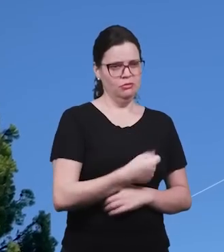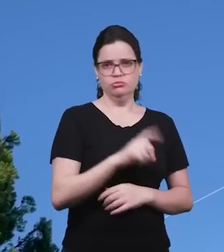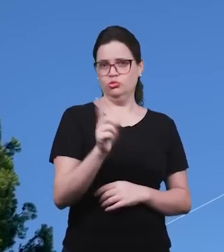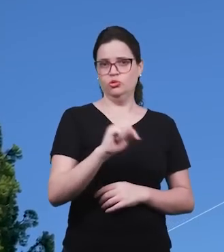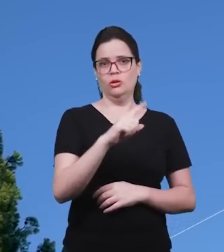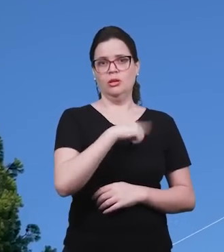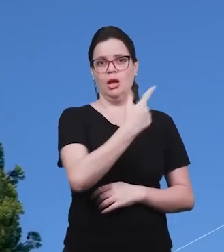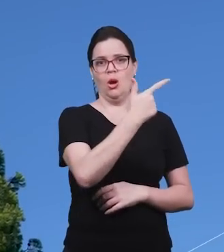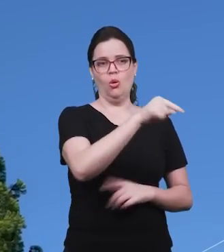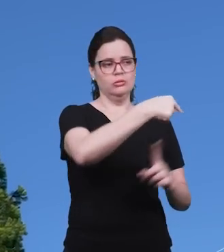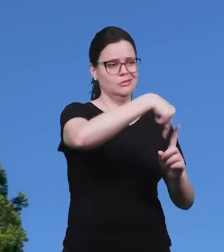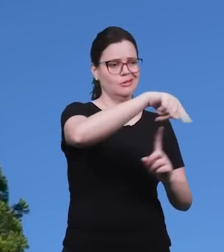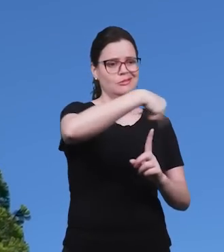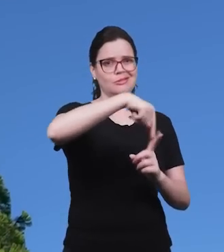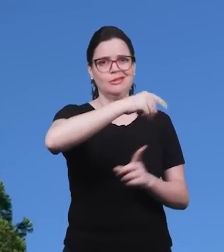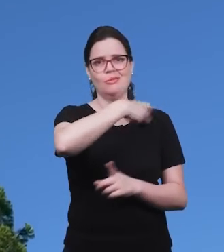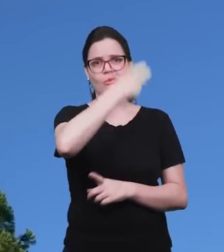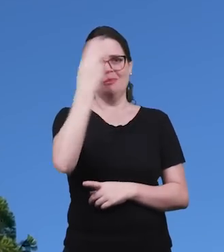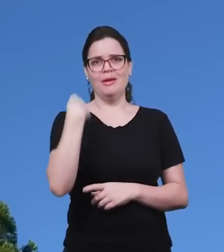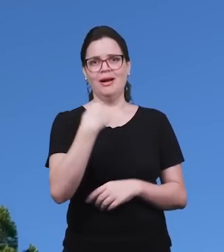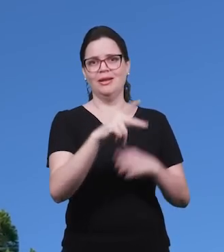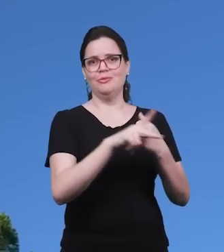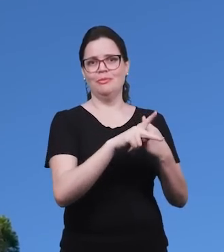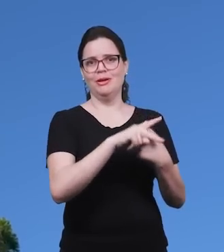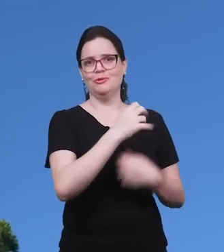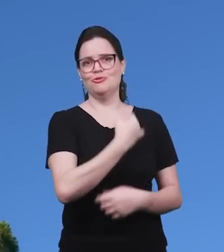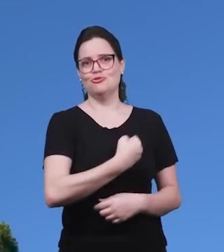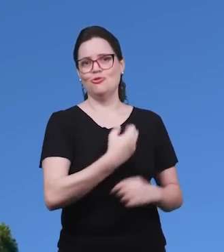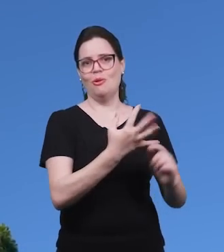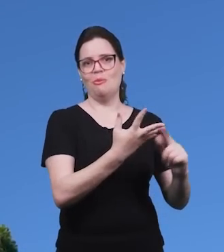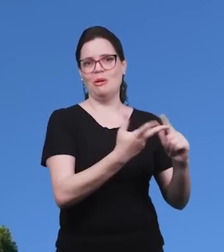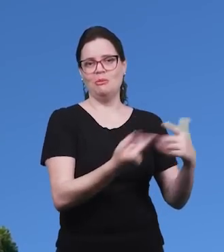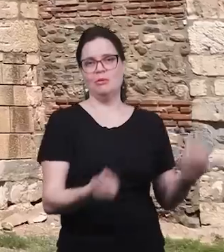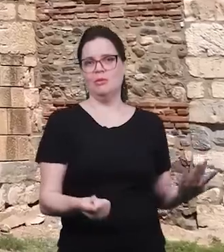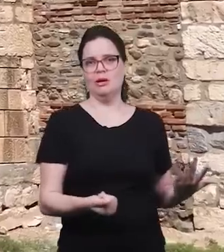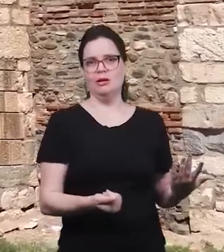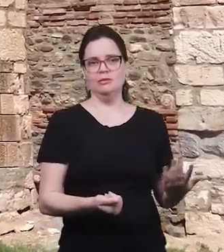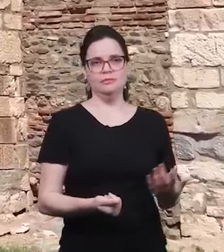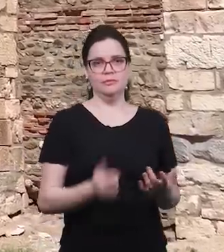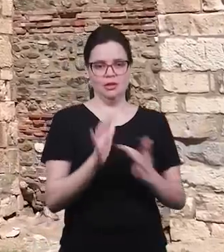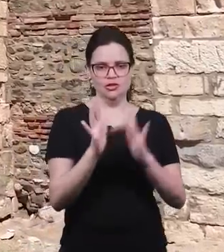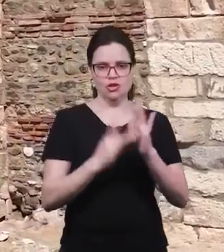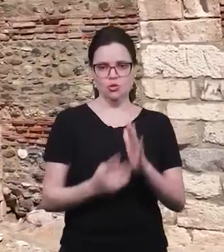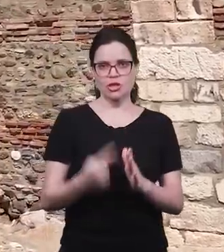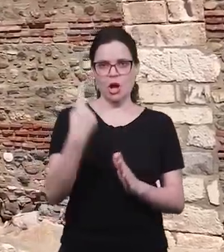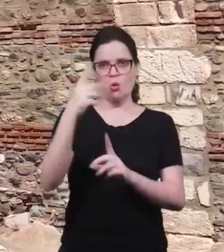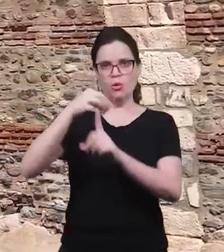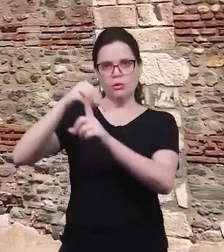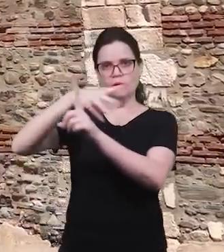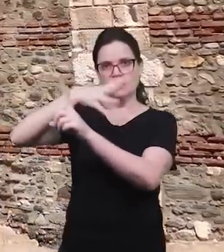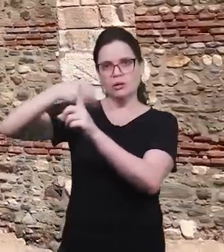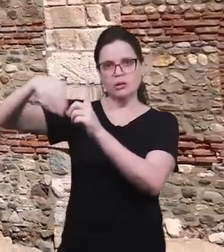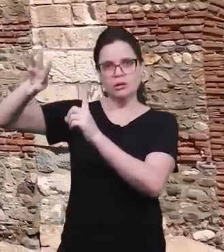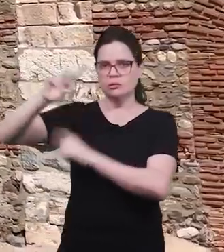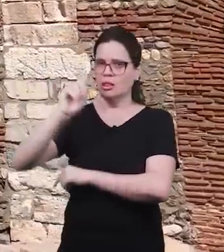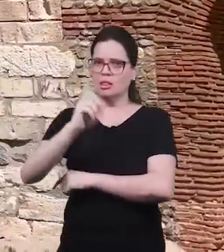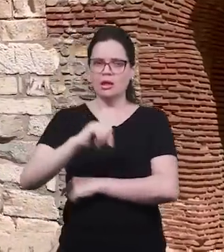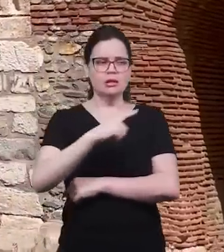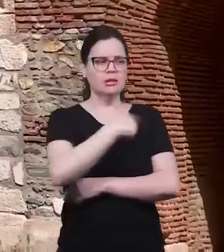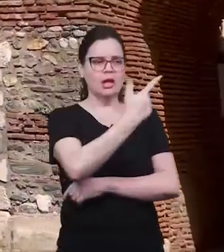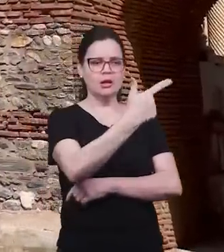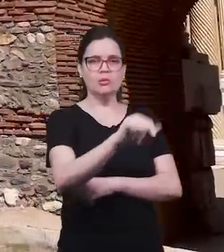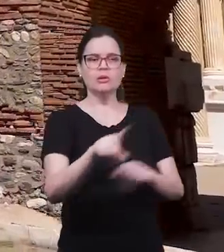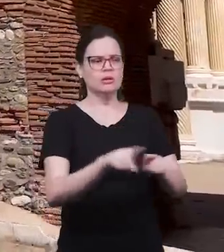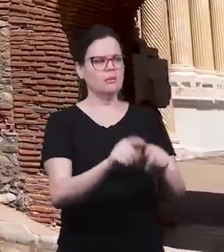outros mediadores, né? E aquela série de coisas, né? A Bíblia não é a palavra de Deus, a Bíblia é um livro que pode ser substituído